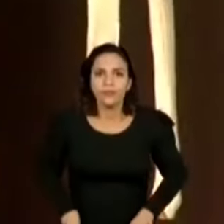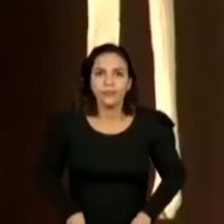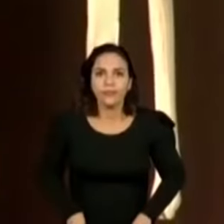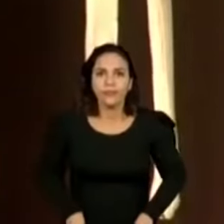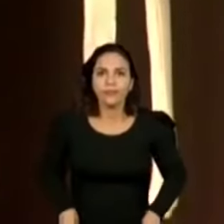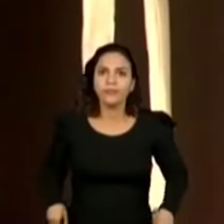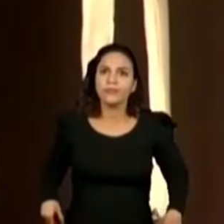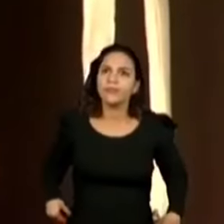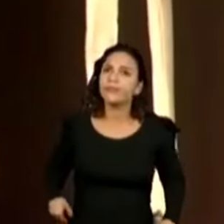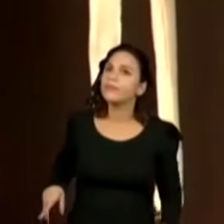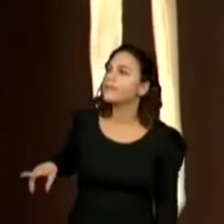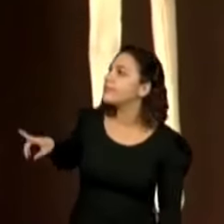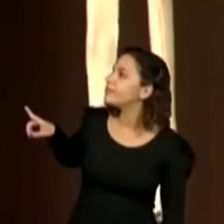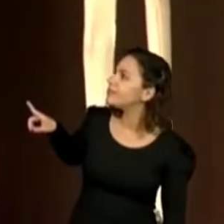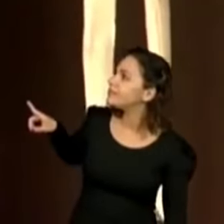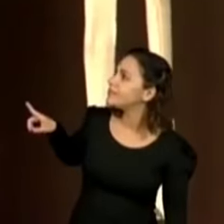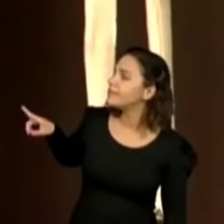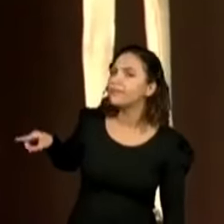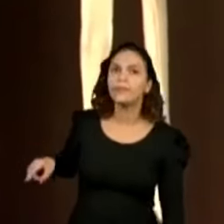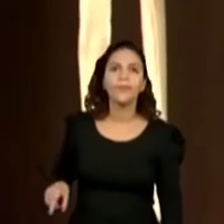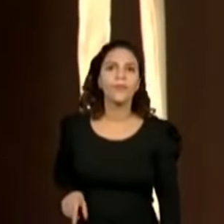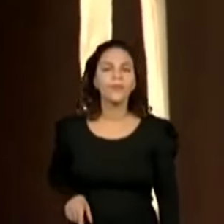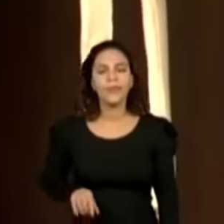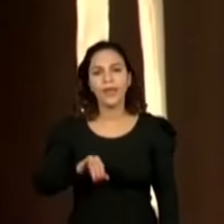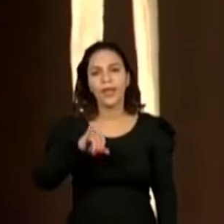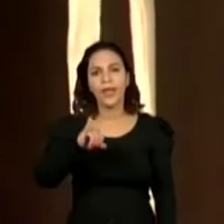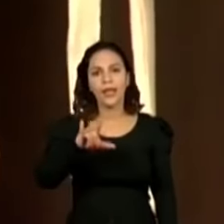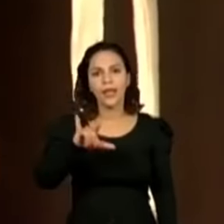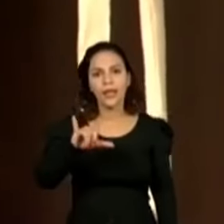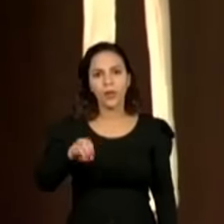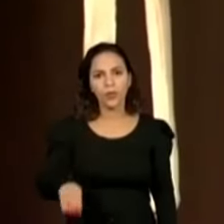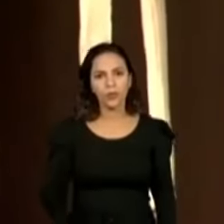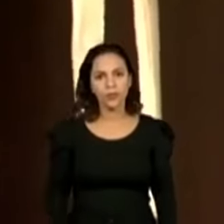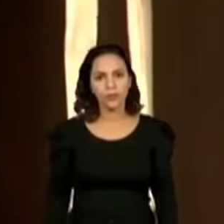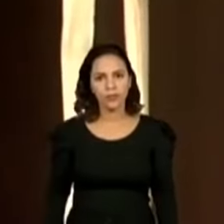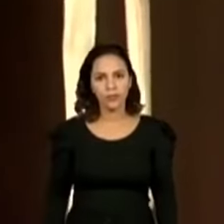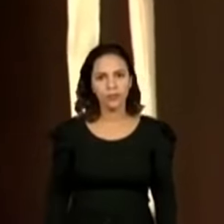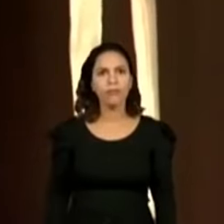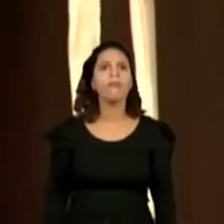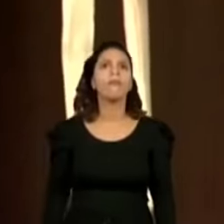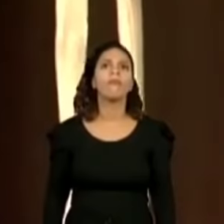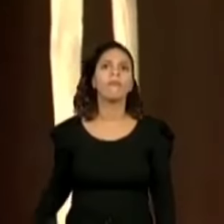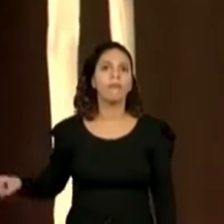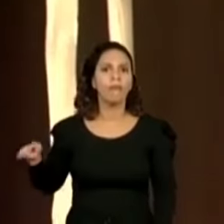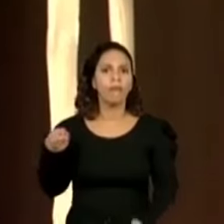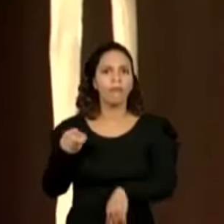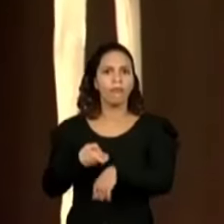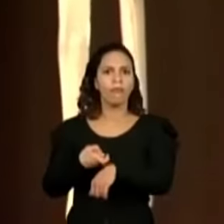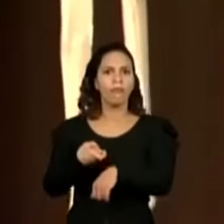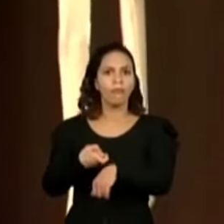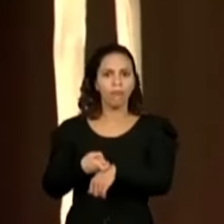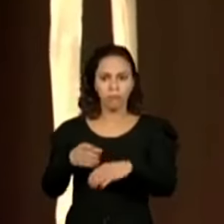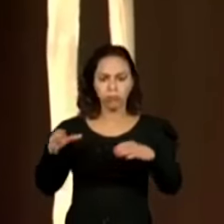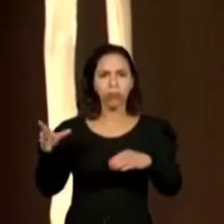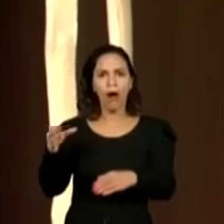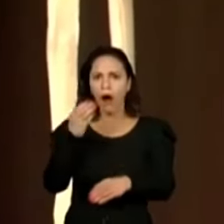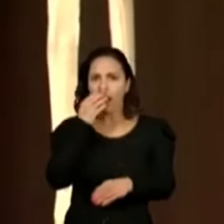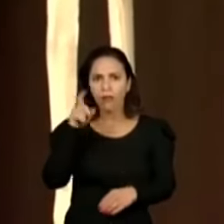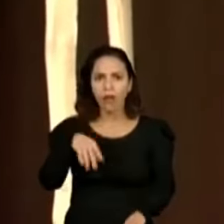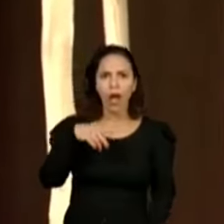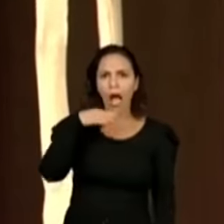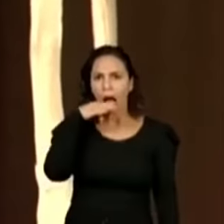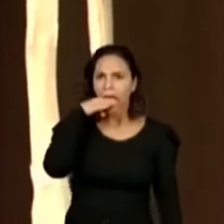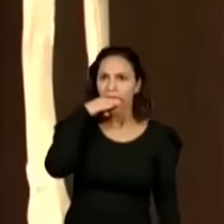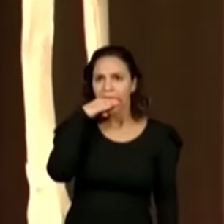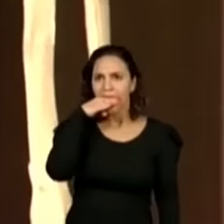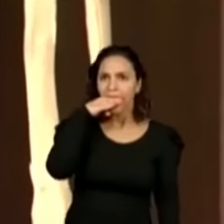tô segurando aqui o ílio. Olha, esse é um osso forte. E grande. E grande, grandão.